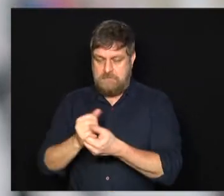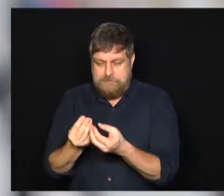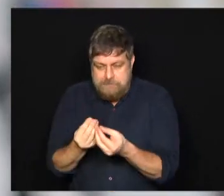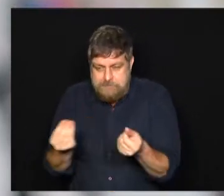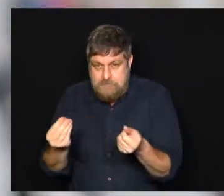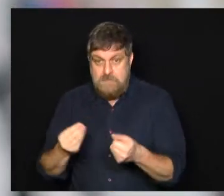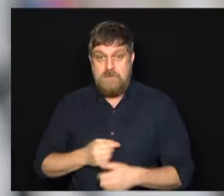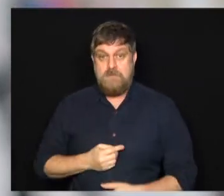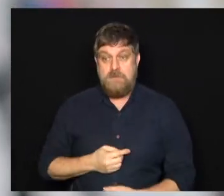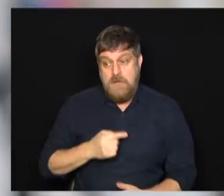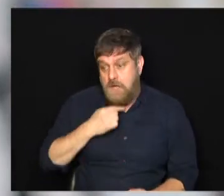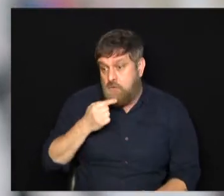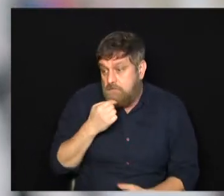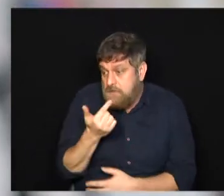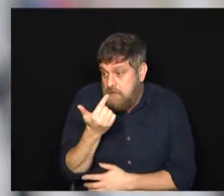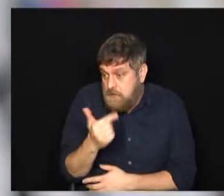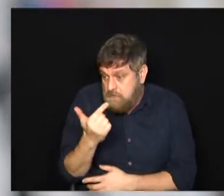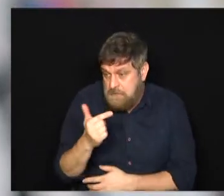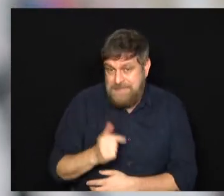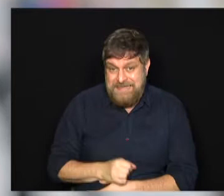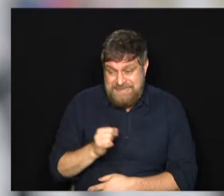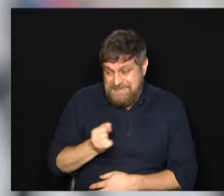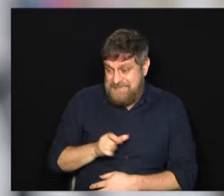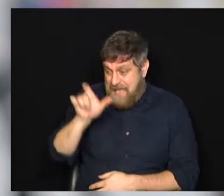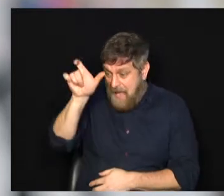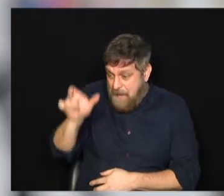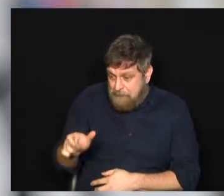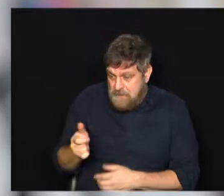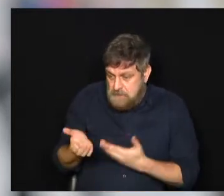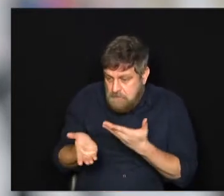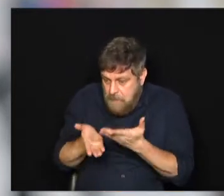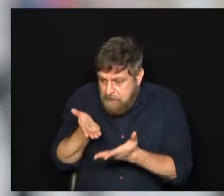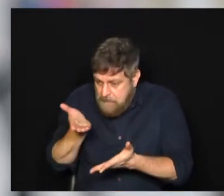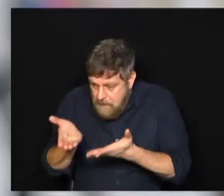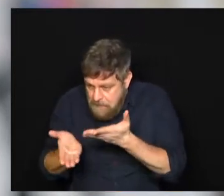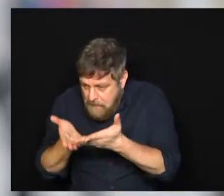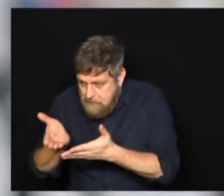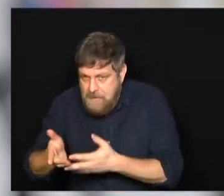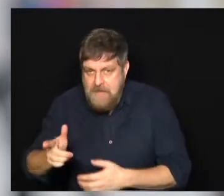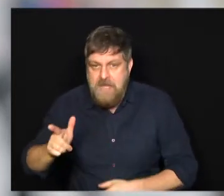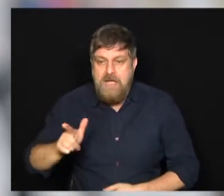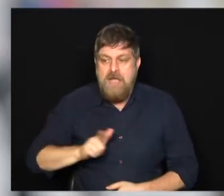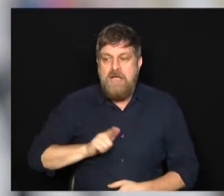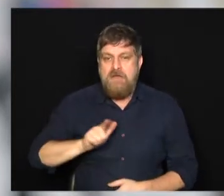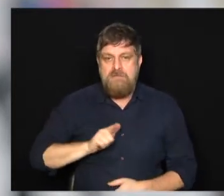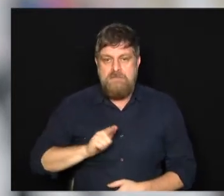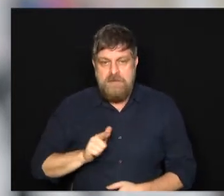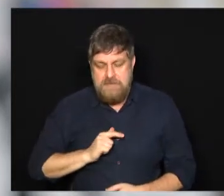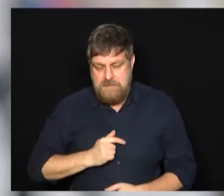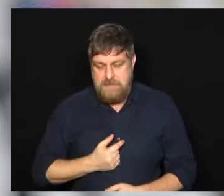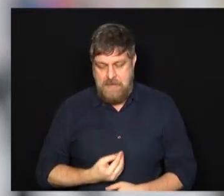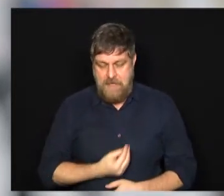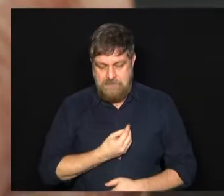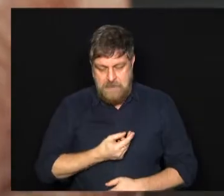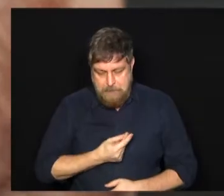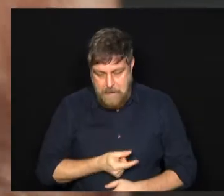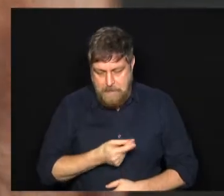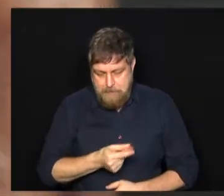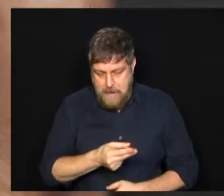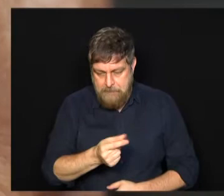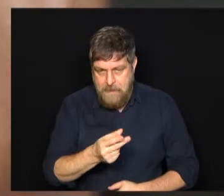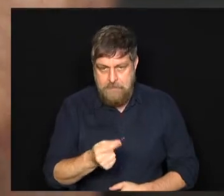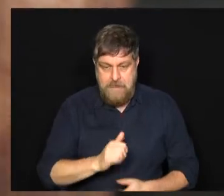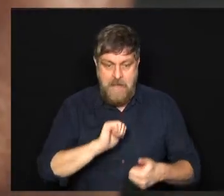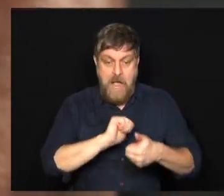não há dúvida que o paciente tratado, ele vai ter um alívio desses sintomas por mais tempo do que o paciente não